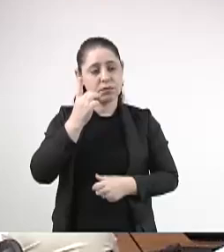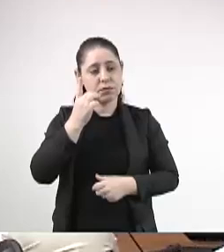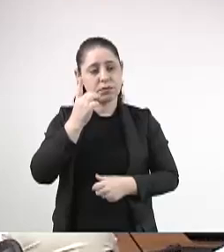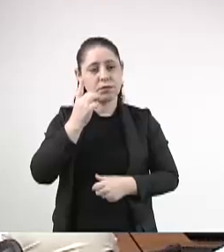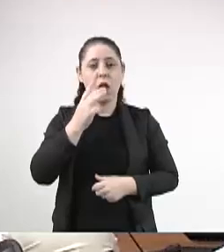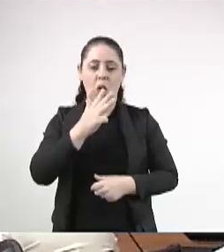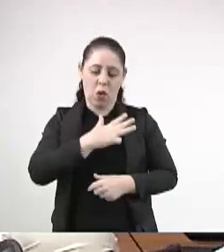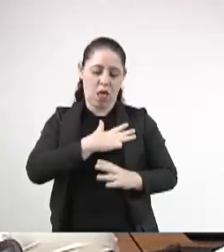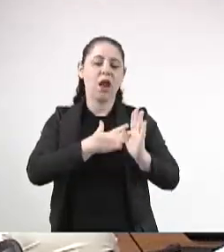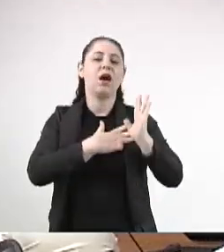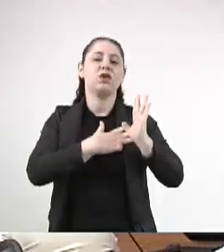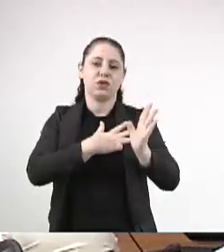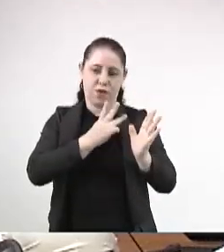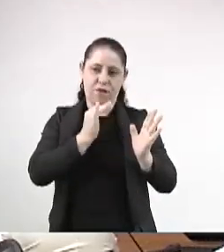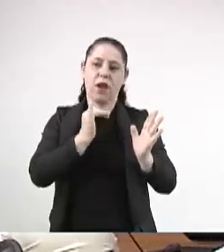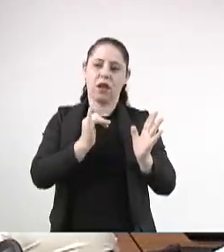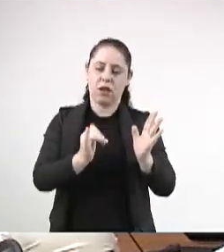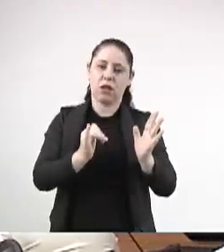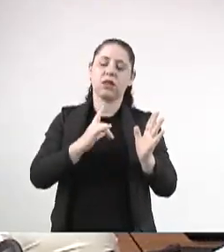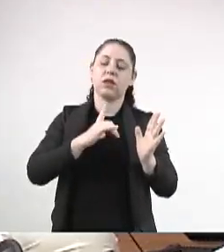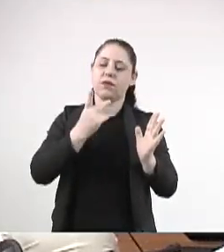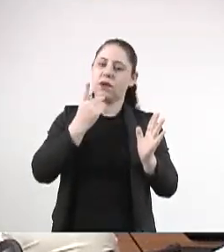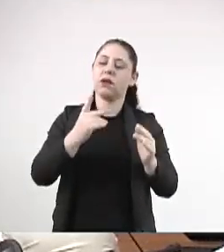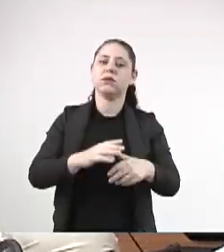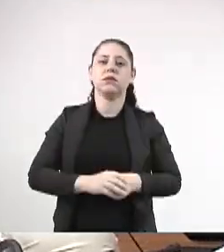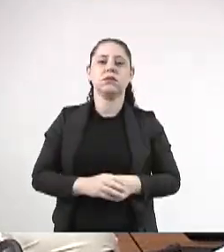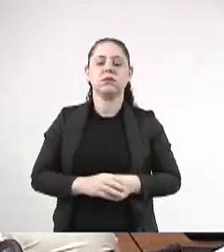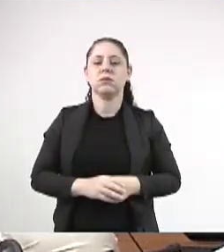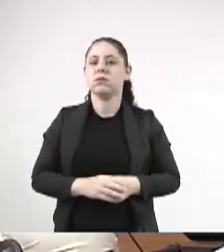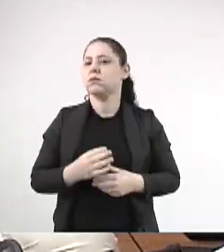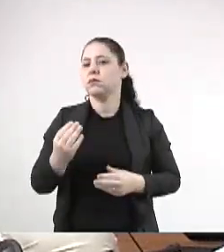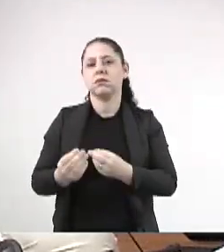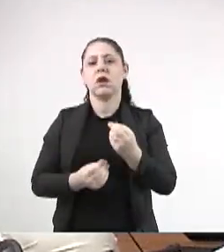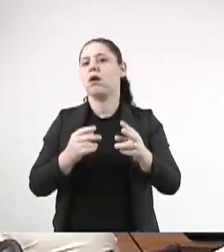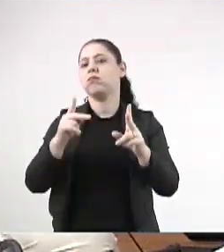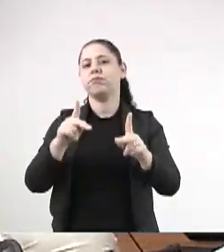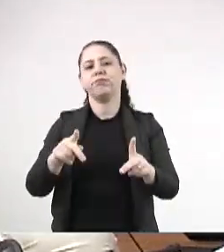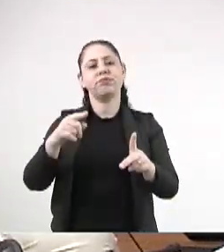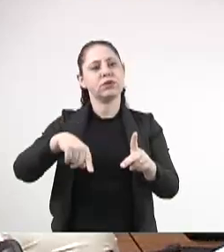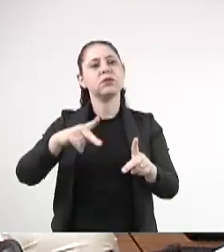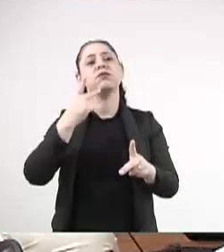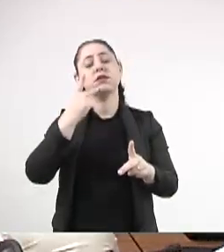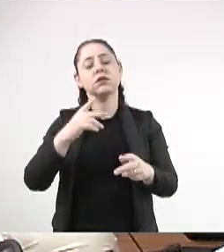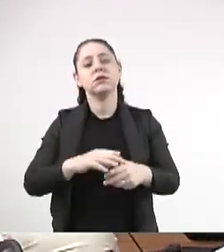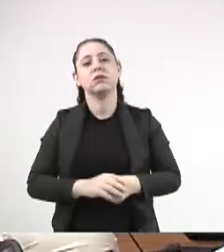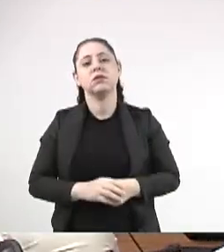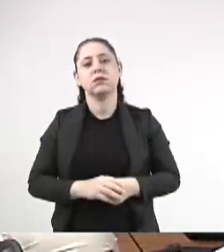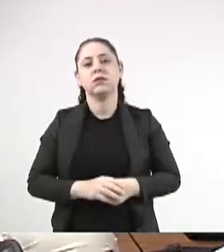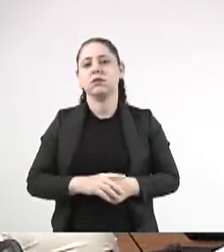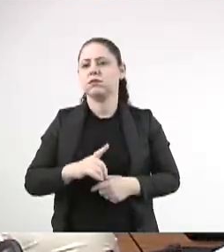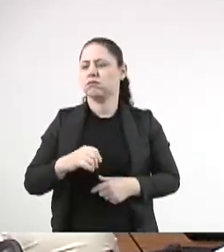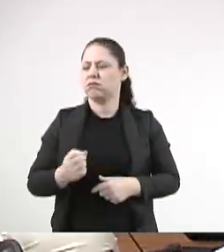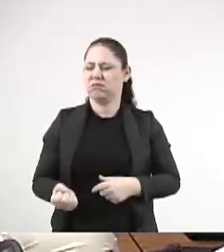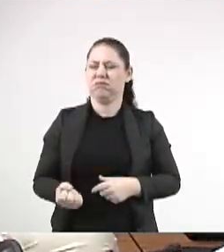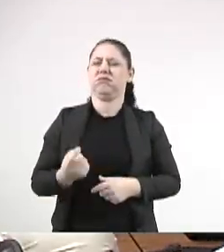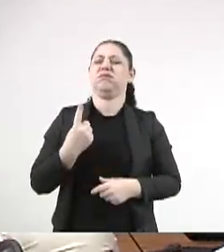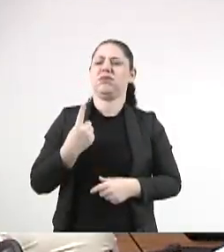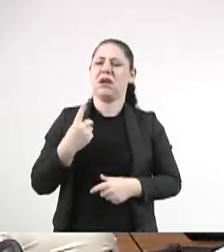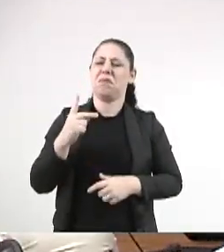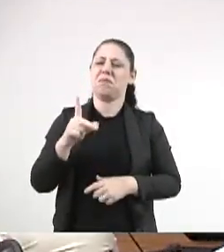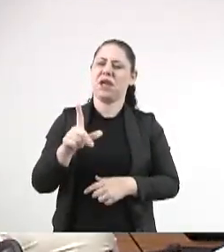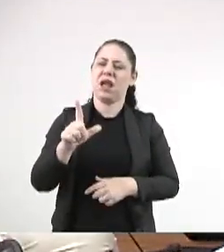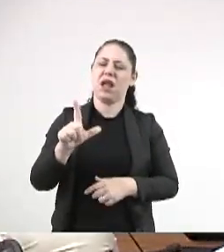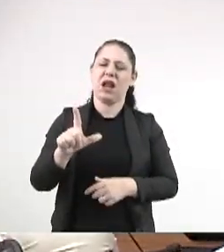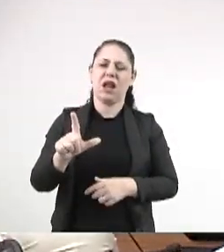já se manifestou e tem dito, conforme toda a população está dizendo, que isso é um absurdo e que esse PL